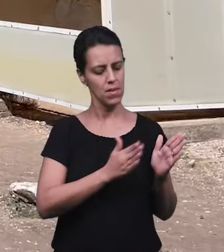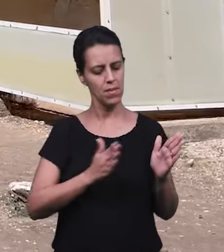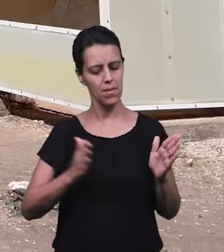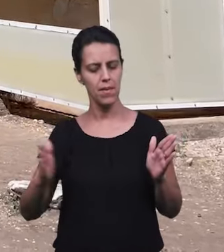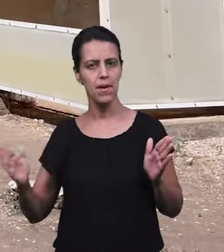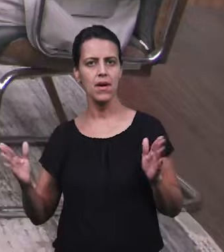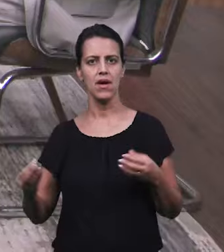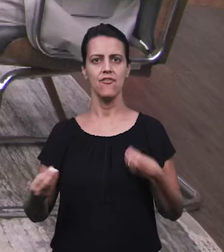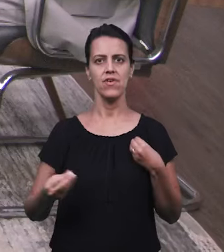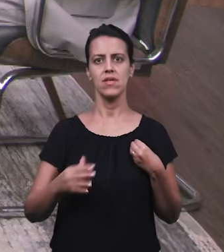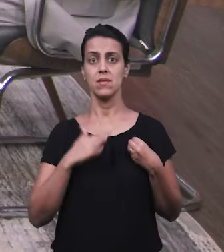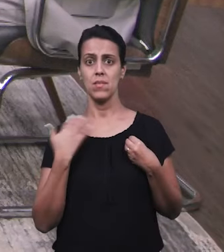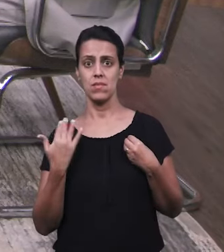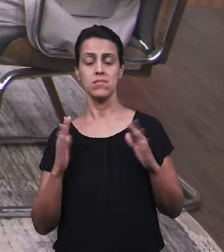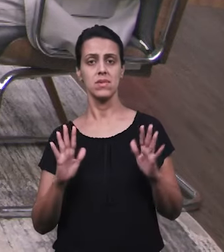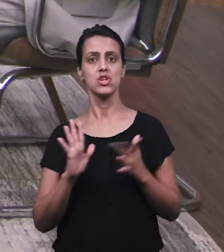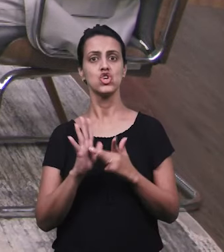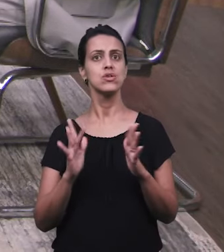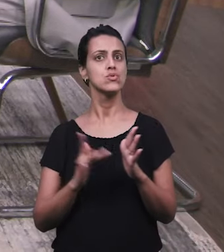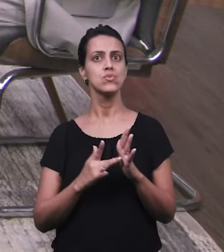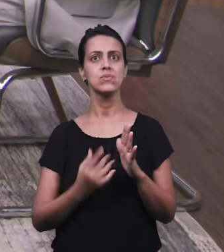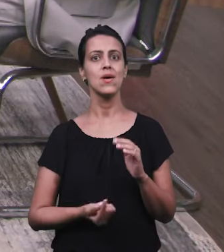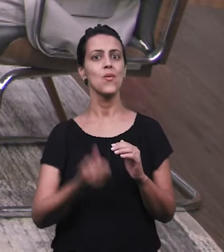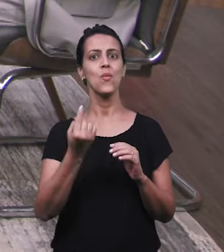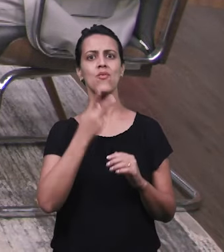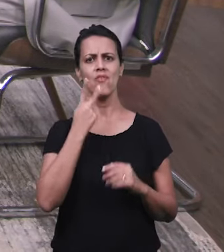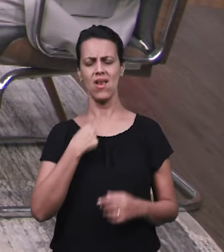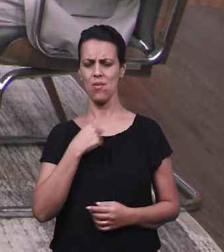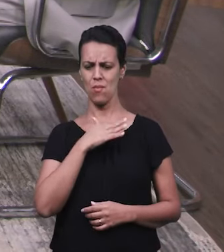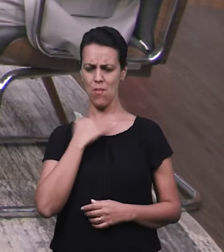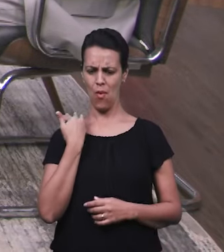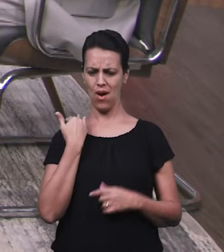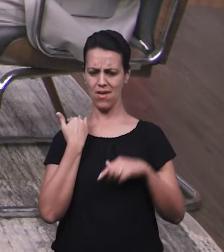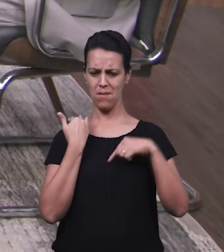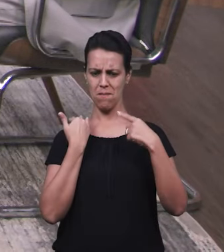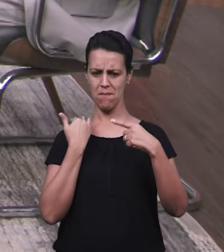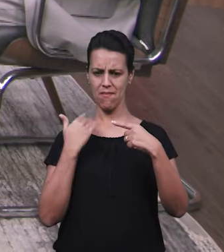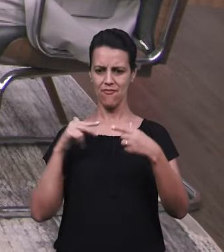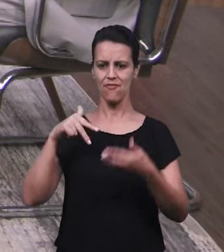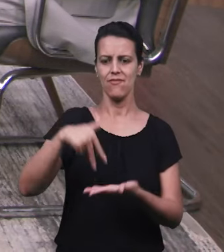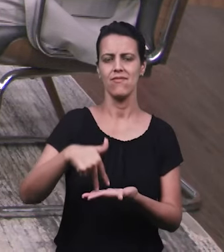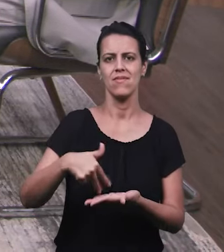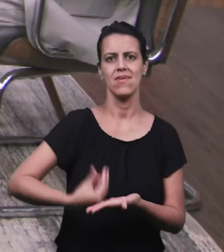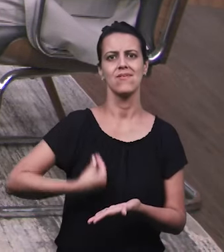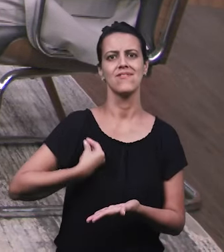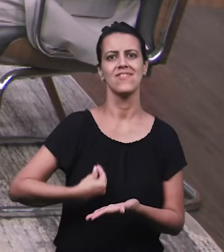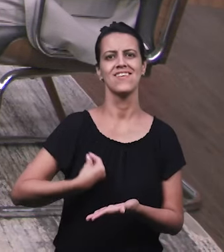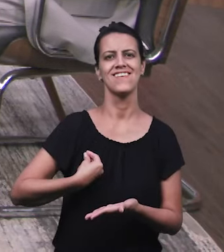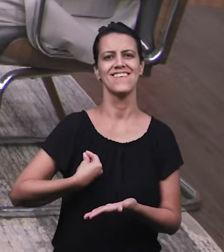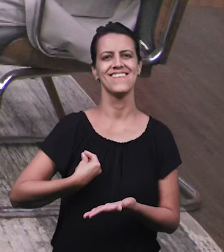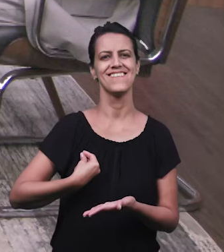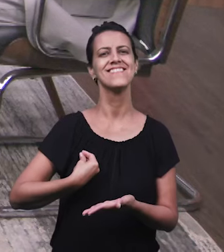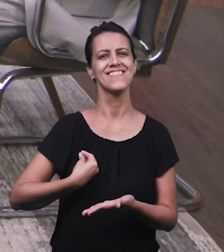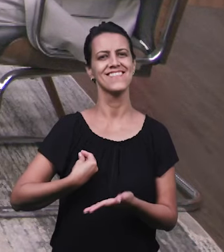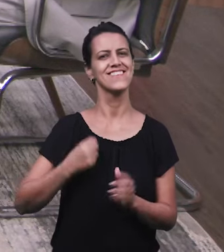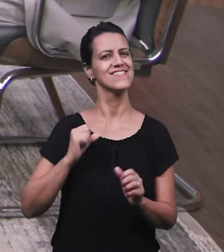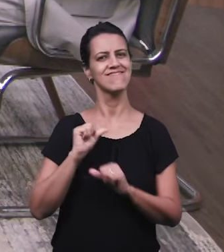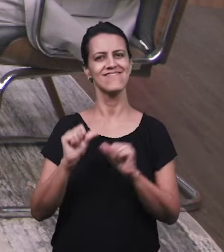vida e morte. Jesus é o único que começa, morreu e reviveu. Então é o único que pode levar